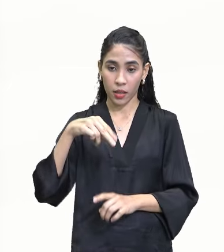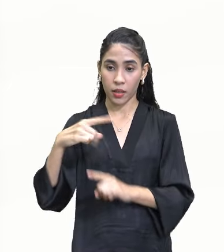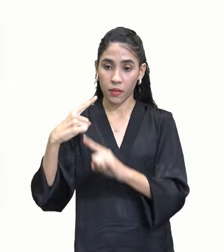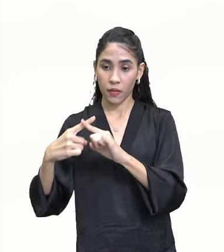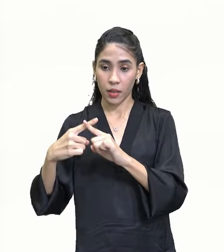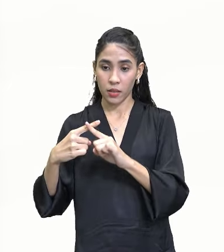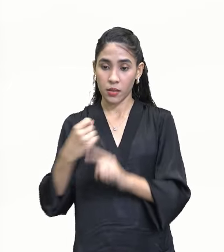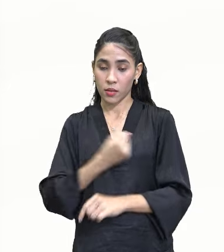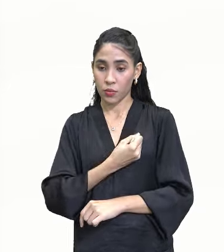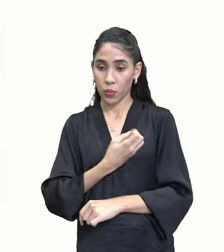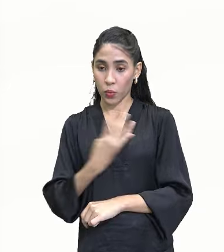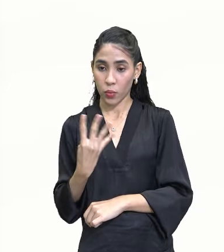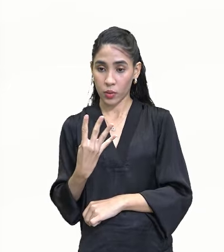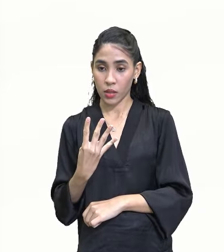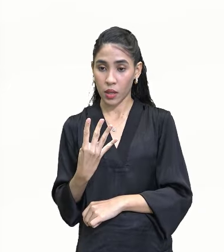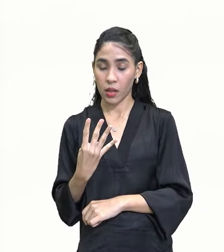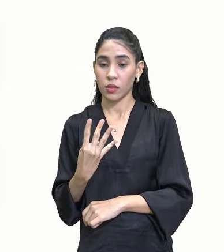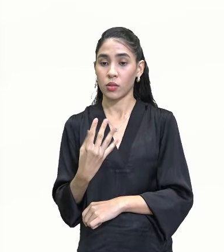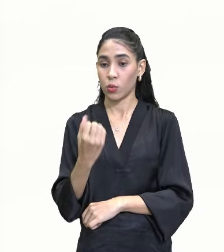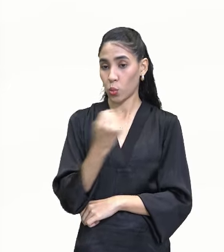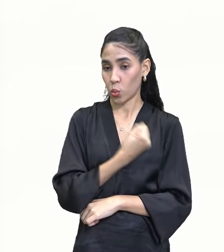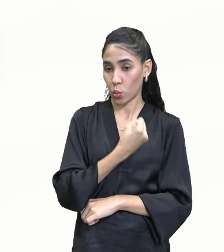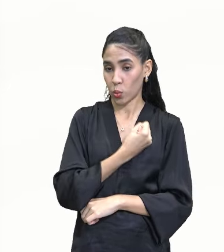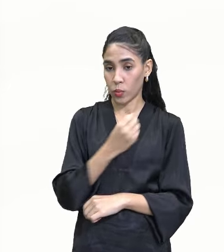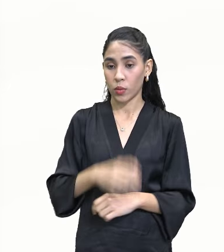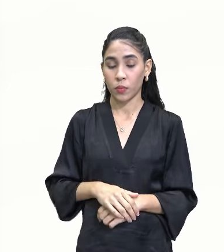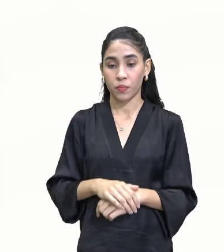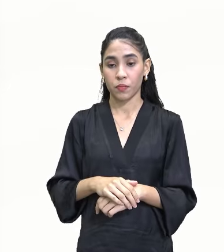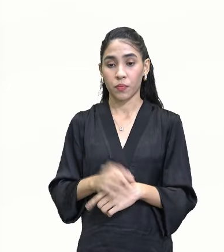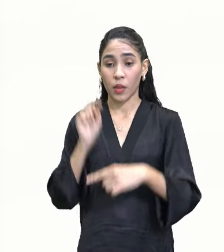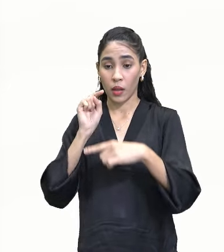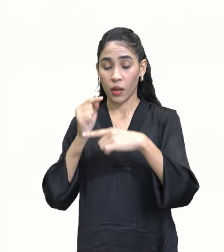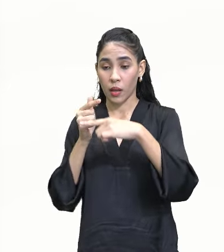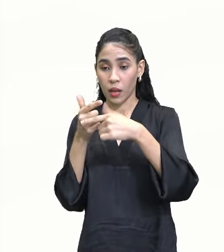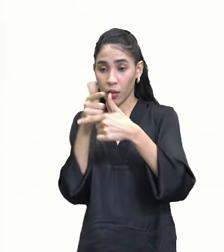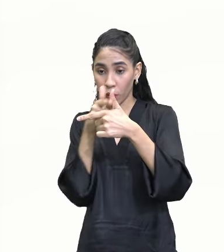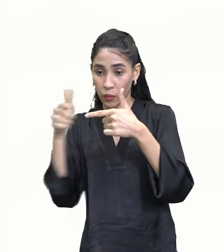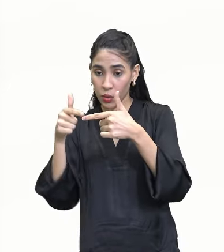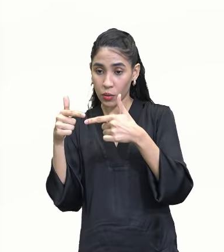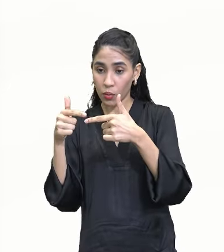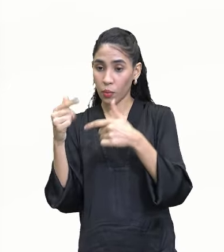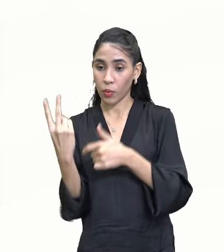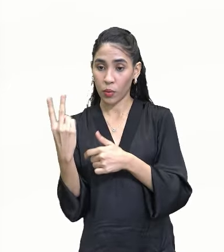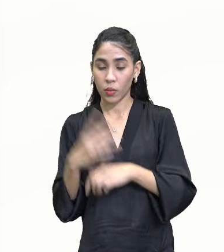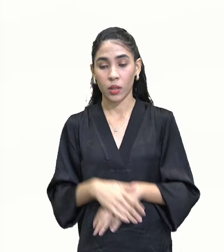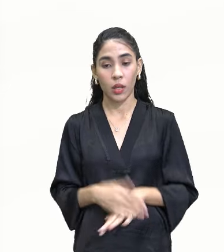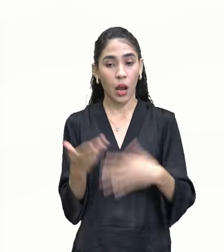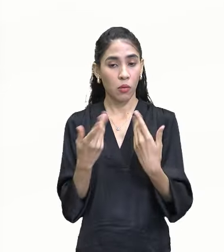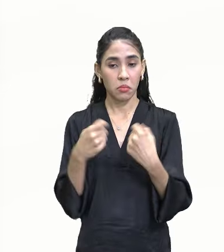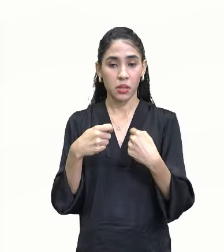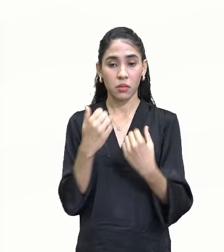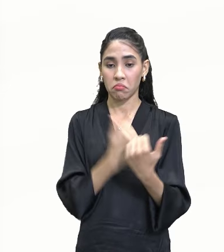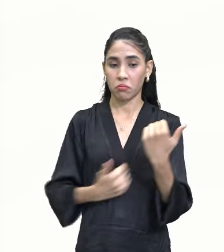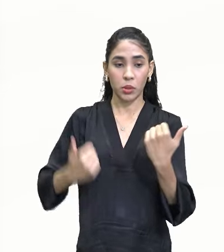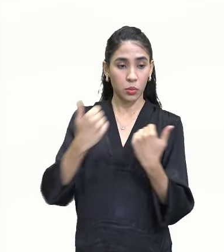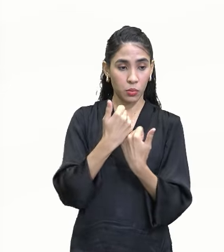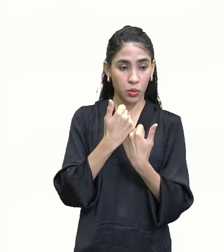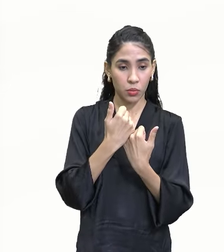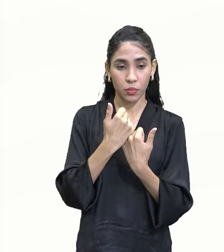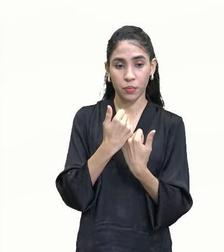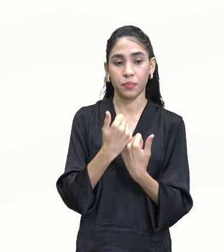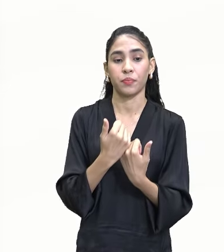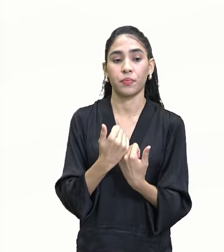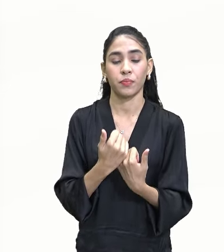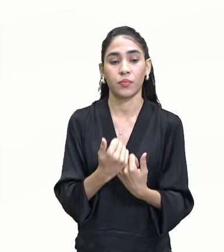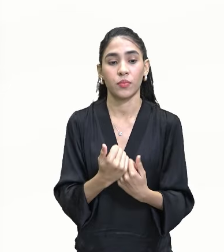a quantidade, né, desses termos do N dividido por 2. E agora a gente vai só substituir esses valores que o problema,